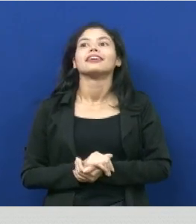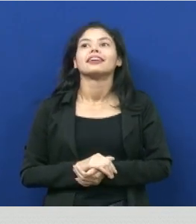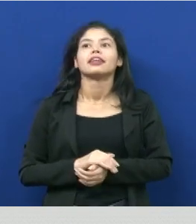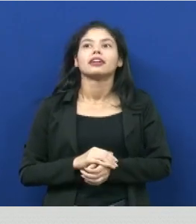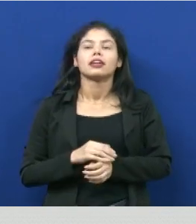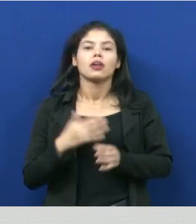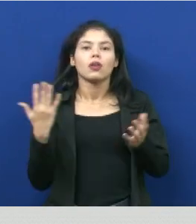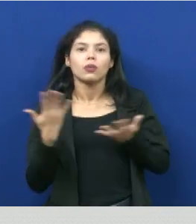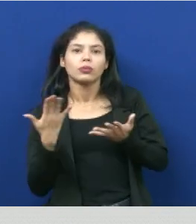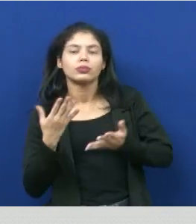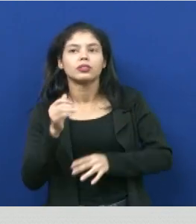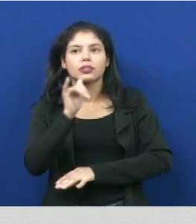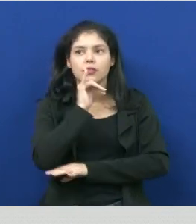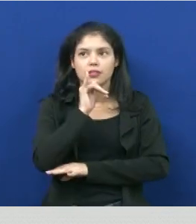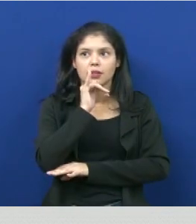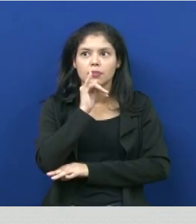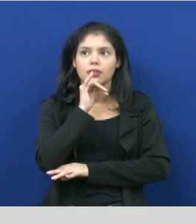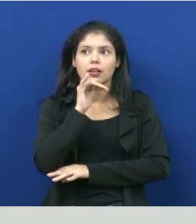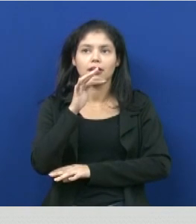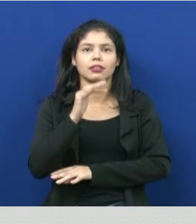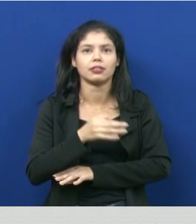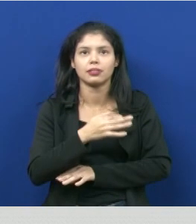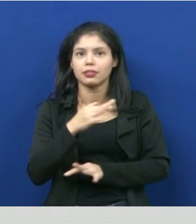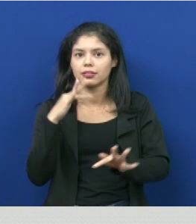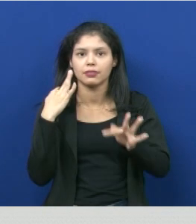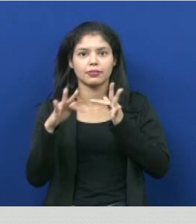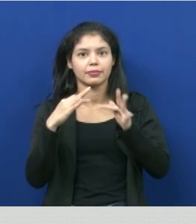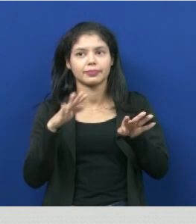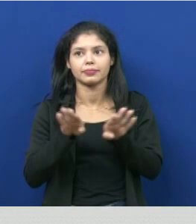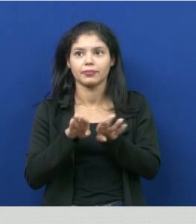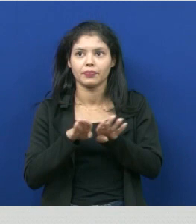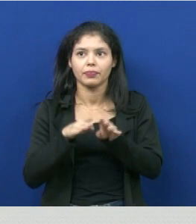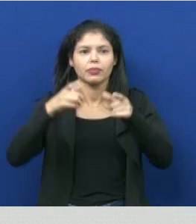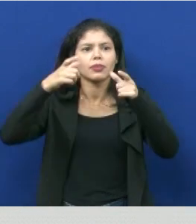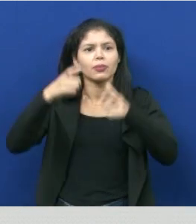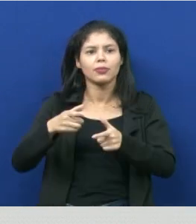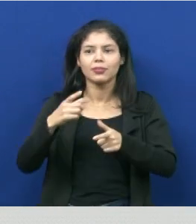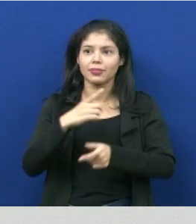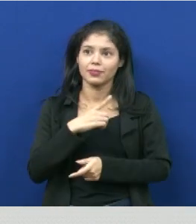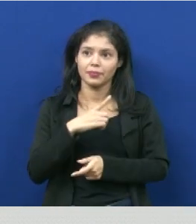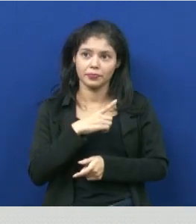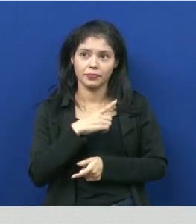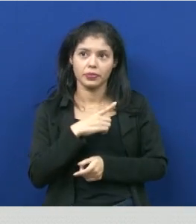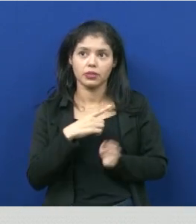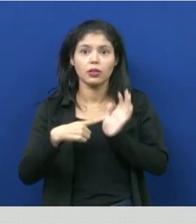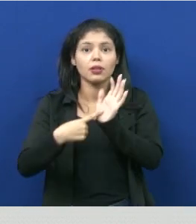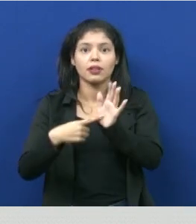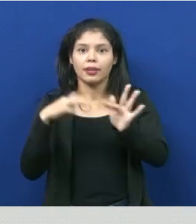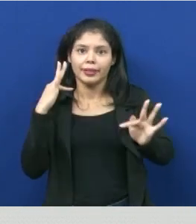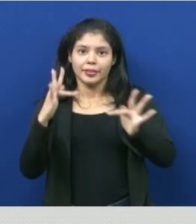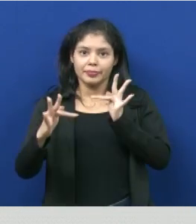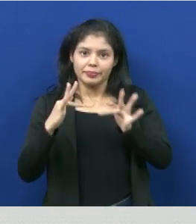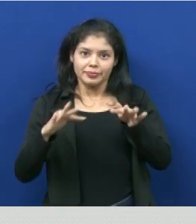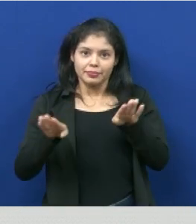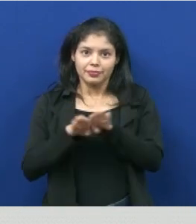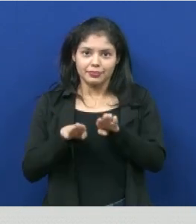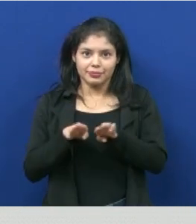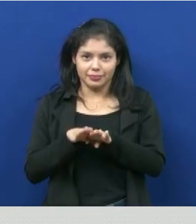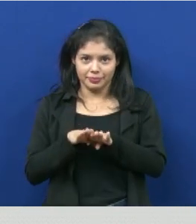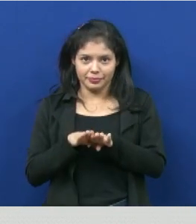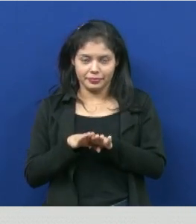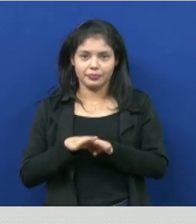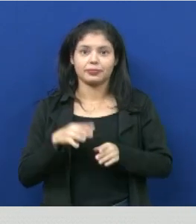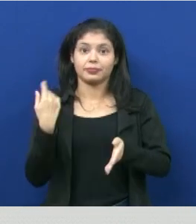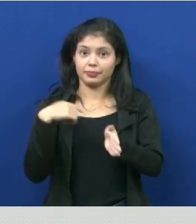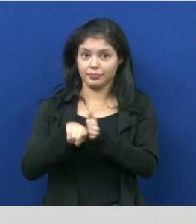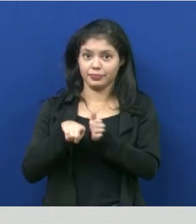cotidiano, mas envolvendo agora a física. Onde que a razão ela vem a ser trabalhada na física? Em questões que